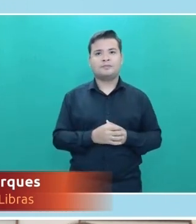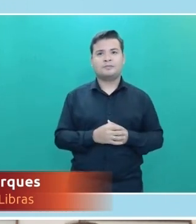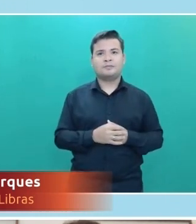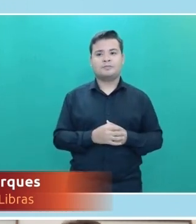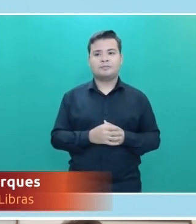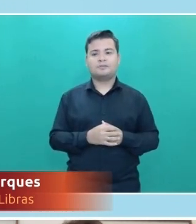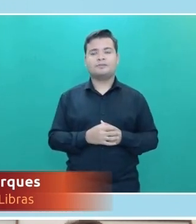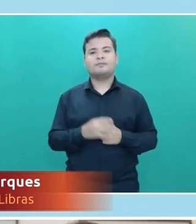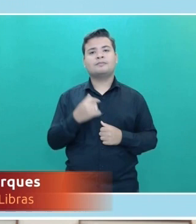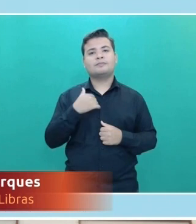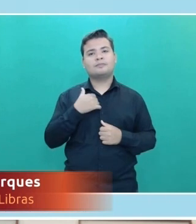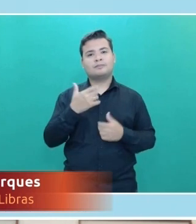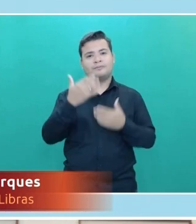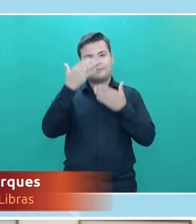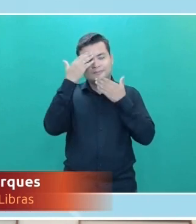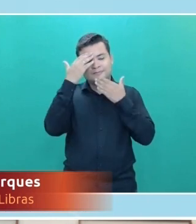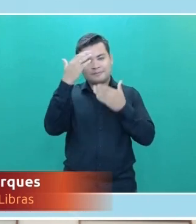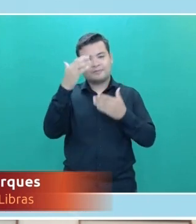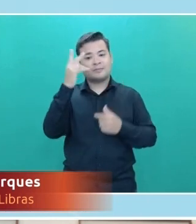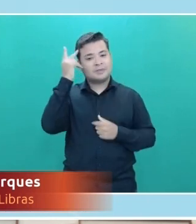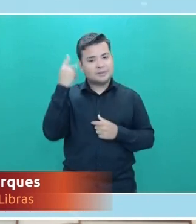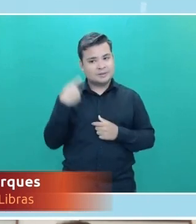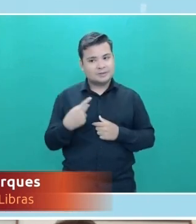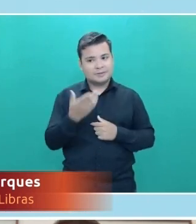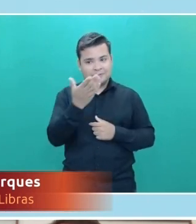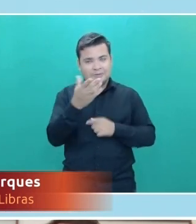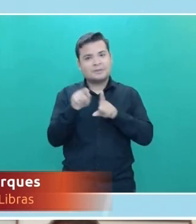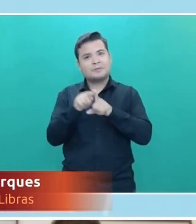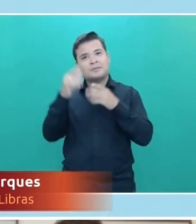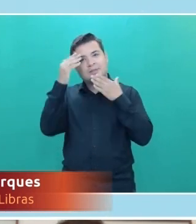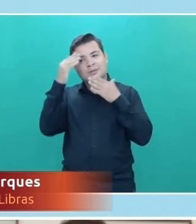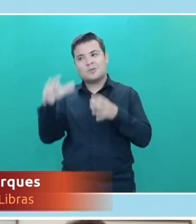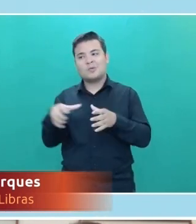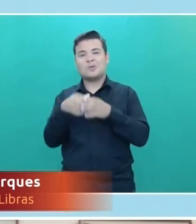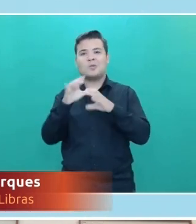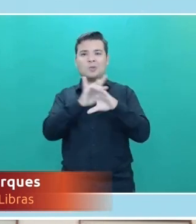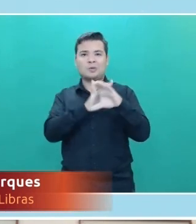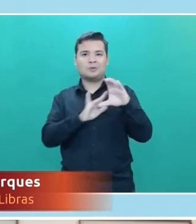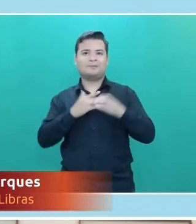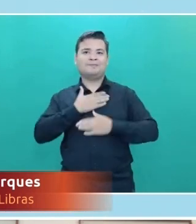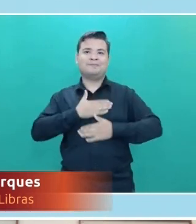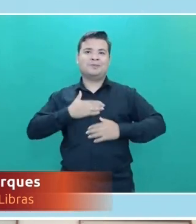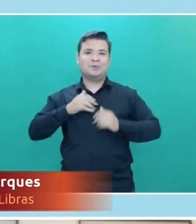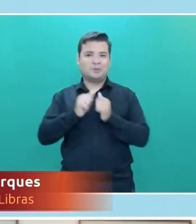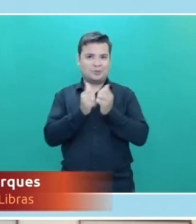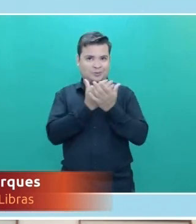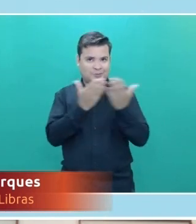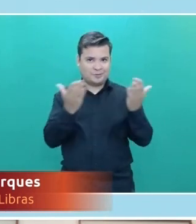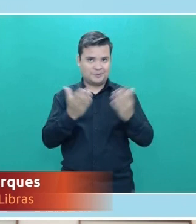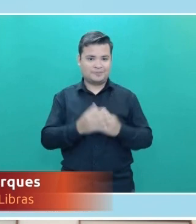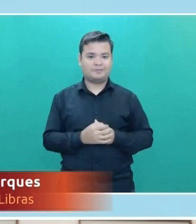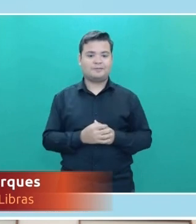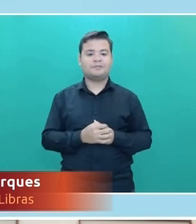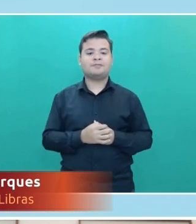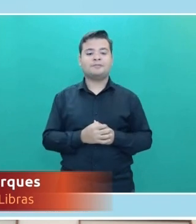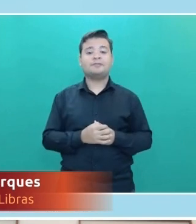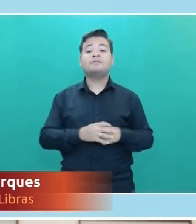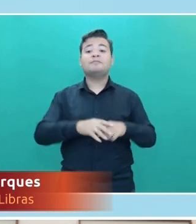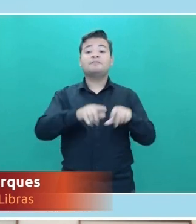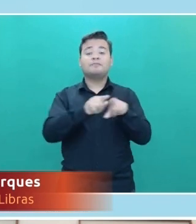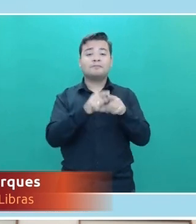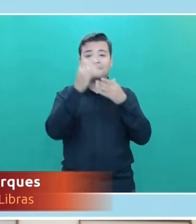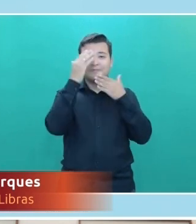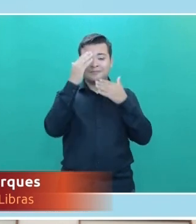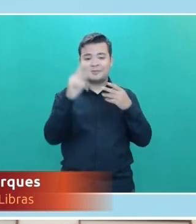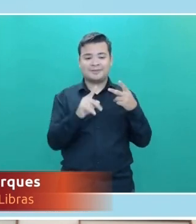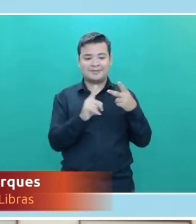Eu que agradeço, Camila, agradeço a equipe do Conexões. Foi um prazer participar aqui com vocês. Muito obrigada também, professor